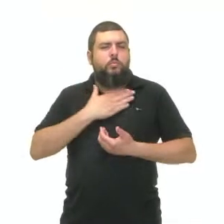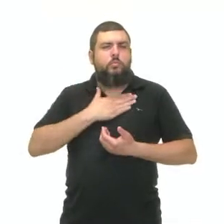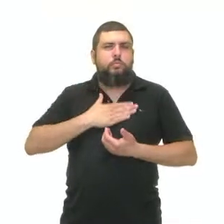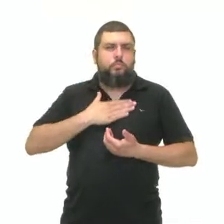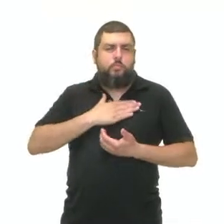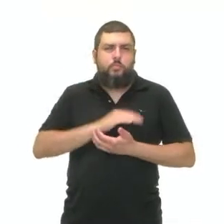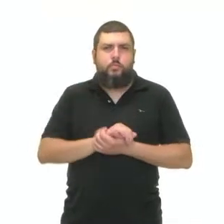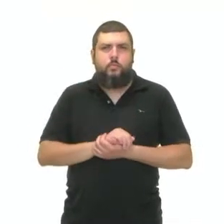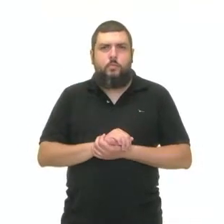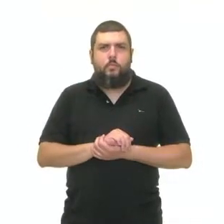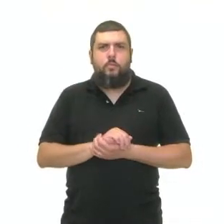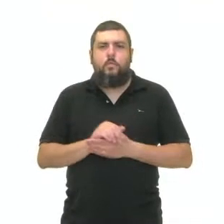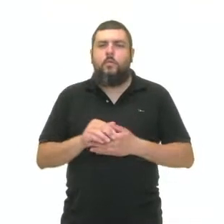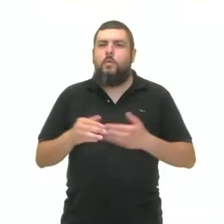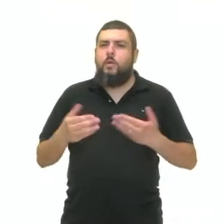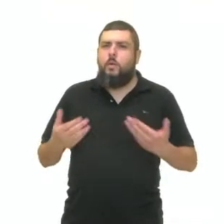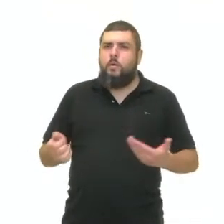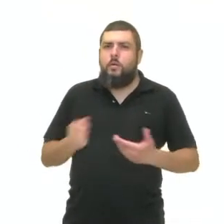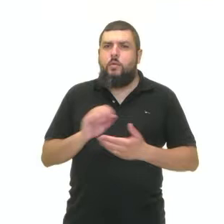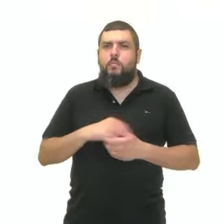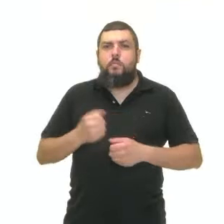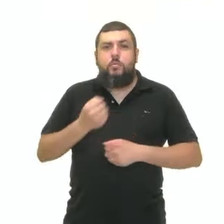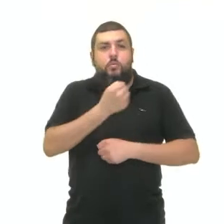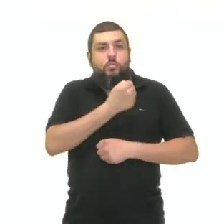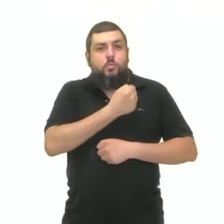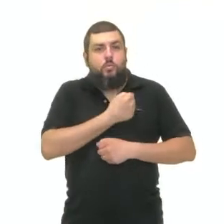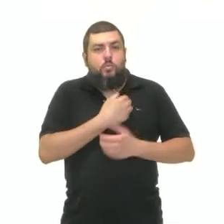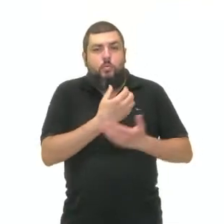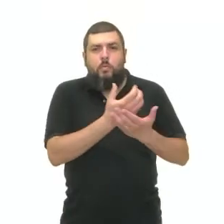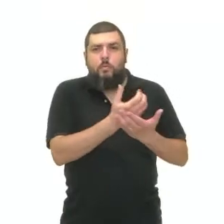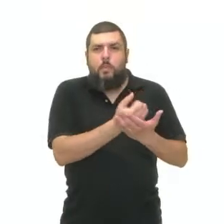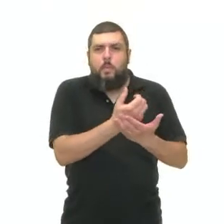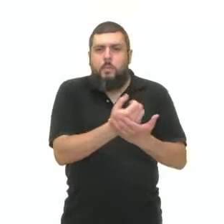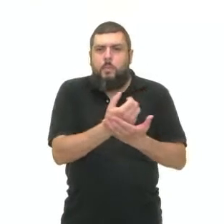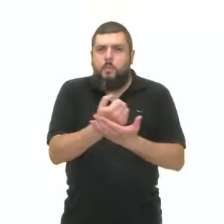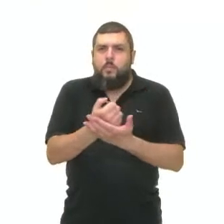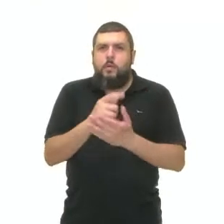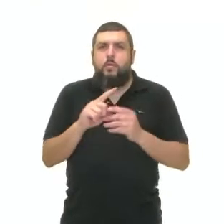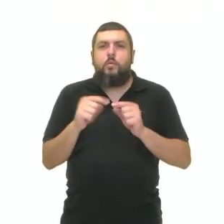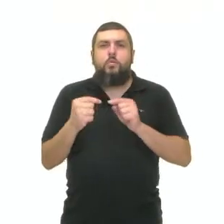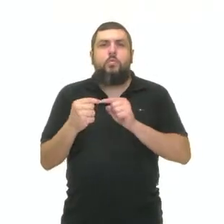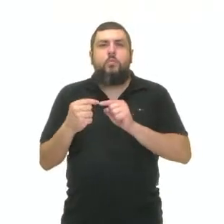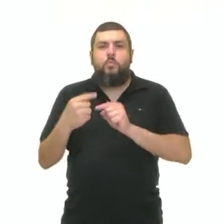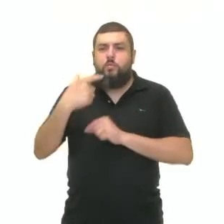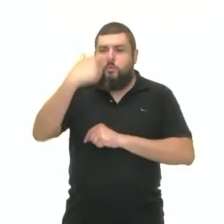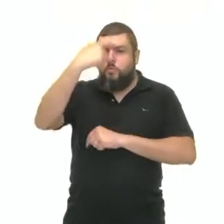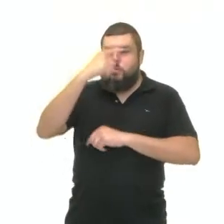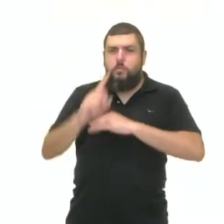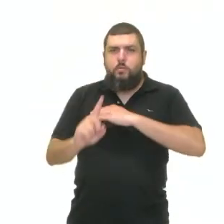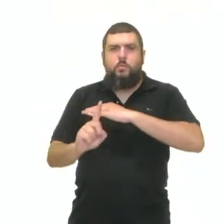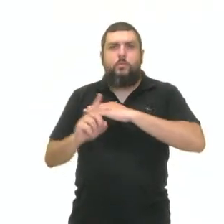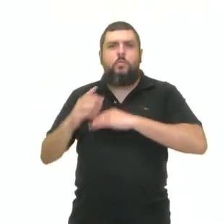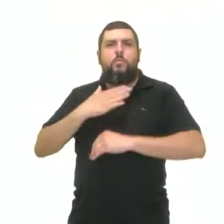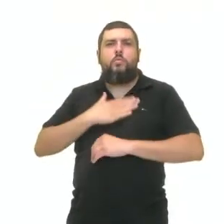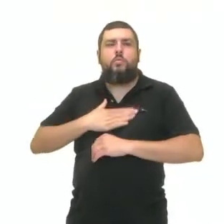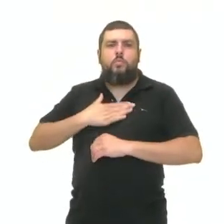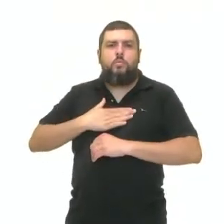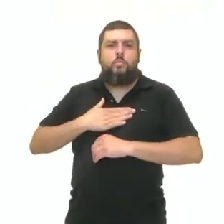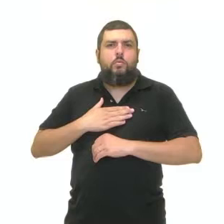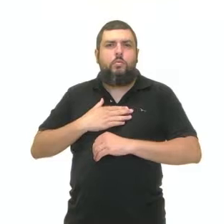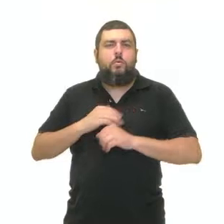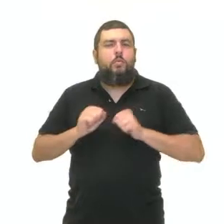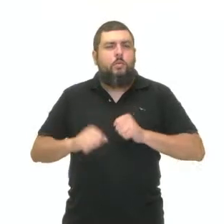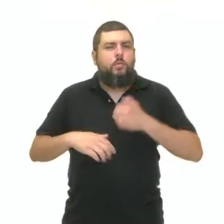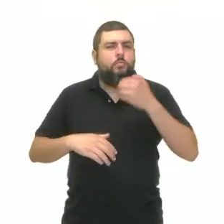um universo cultural adequado e complacente com o gosto do consumidor, que pode avançar até